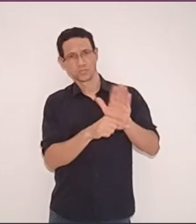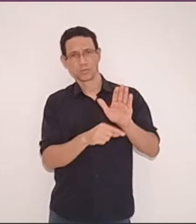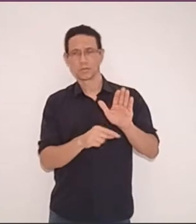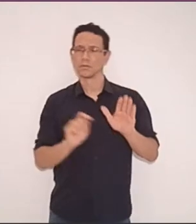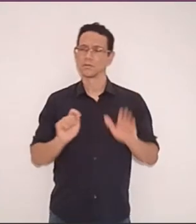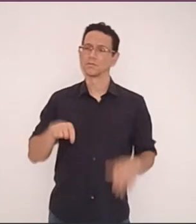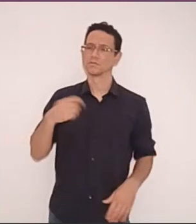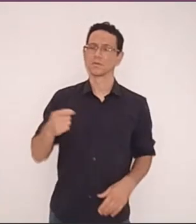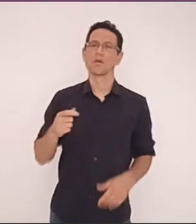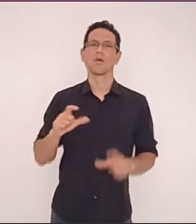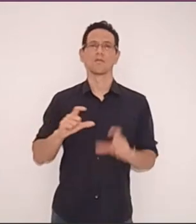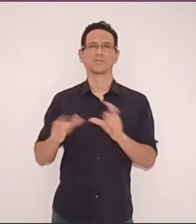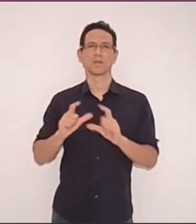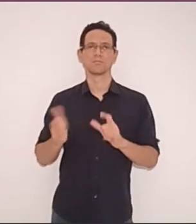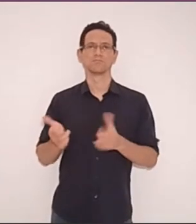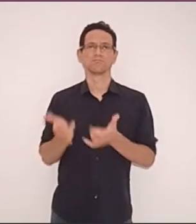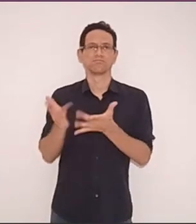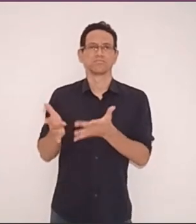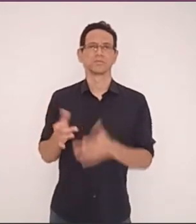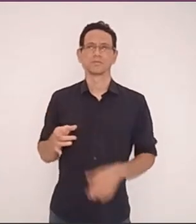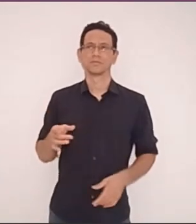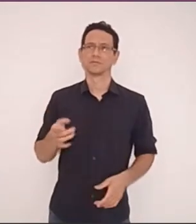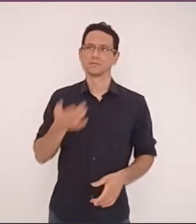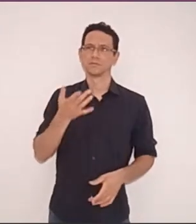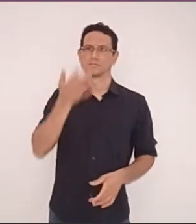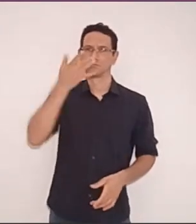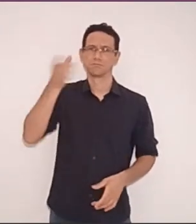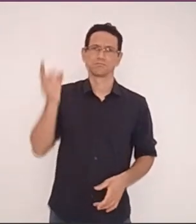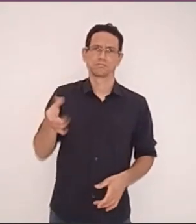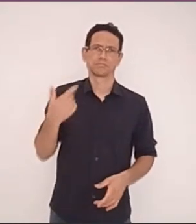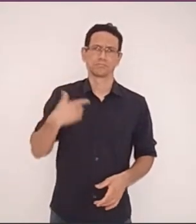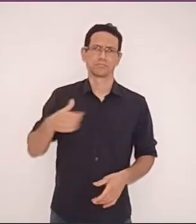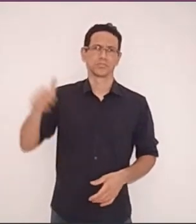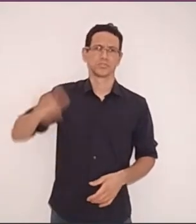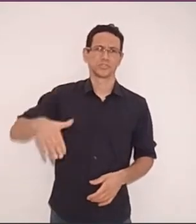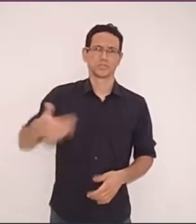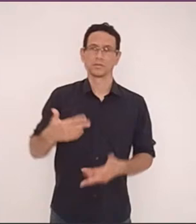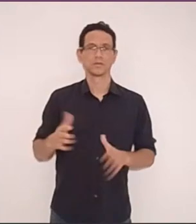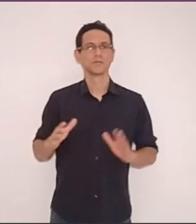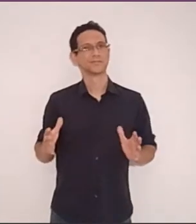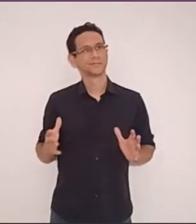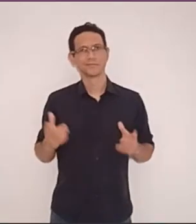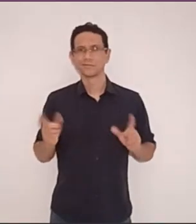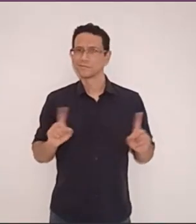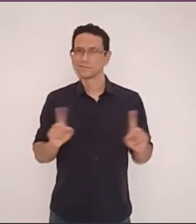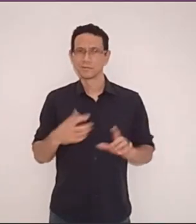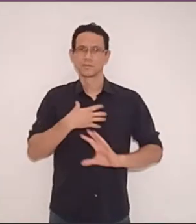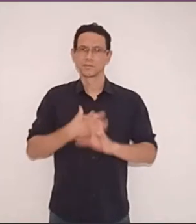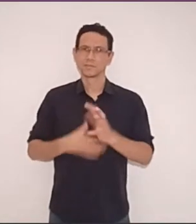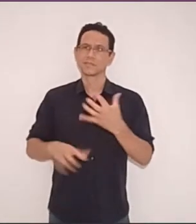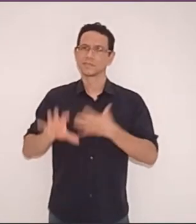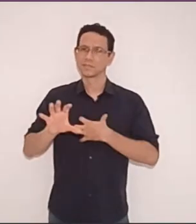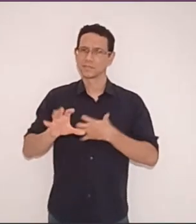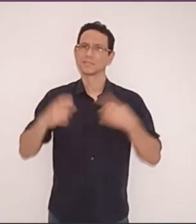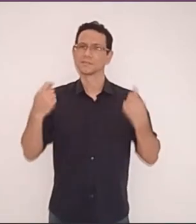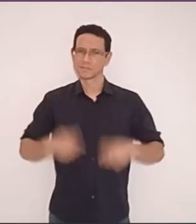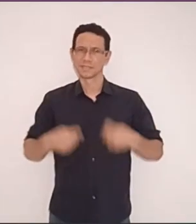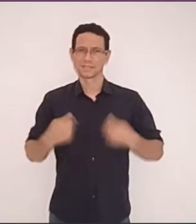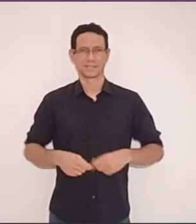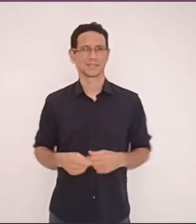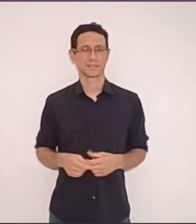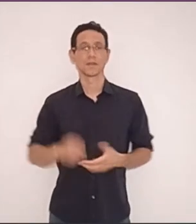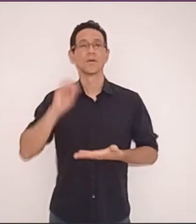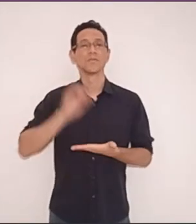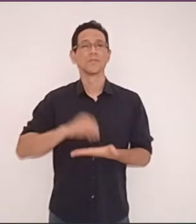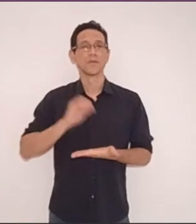e para com ninguém isso promove também uma capacidade de empatia a falta de empatia